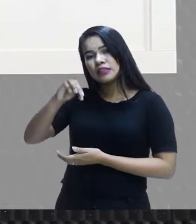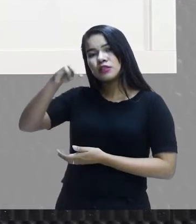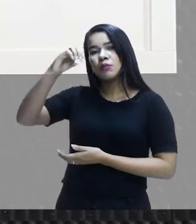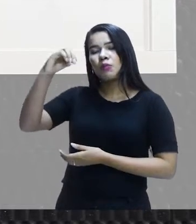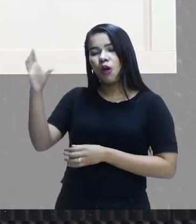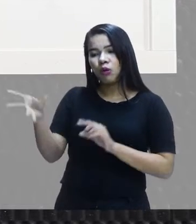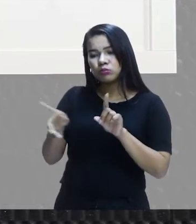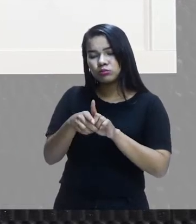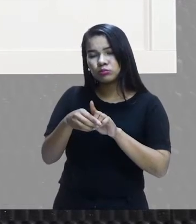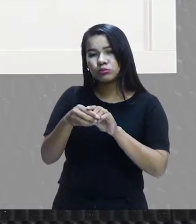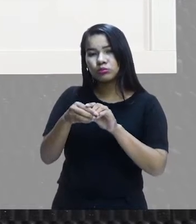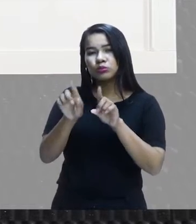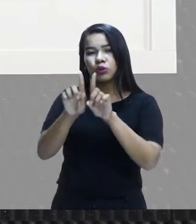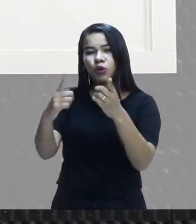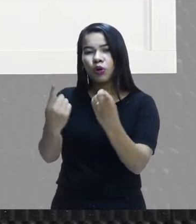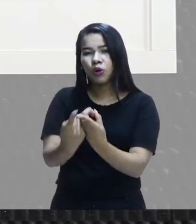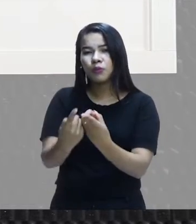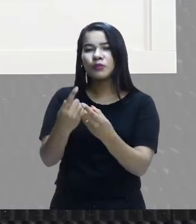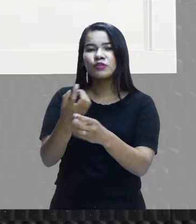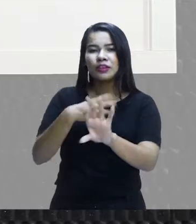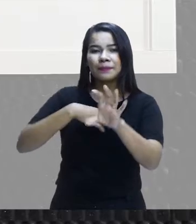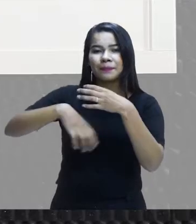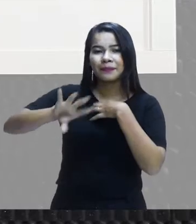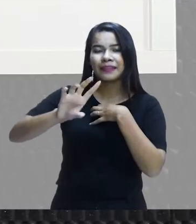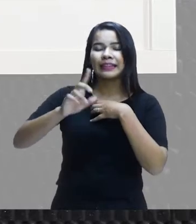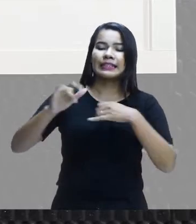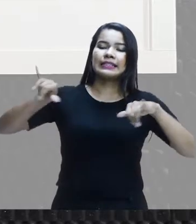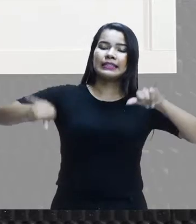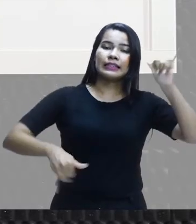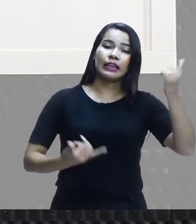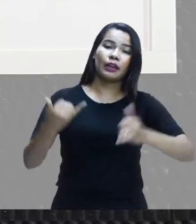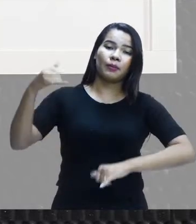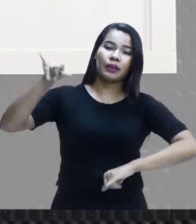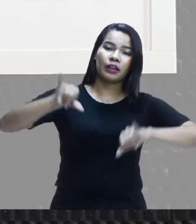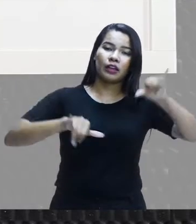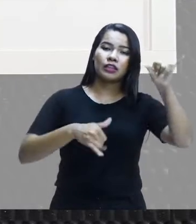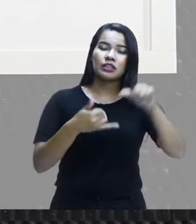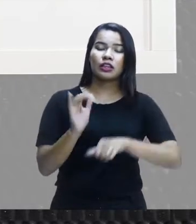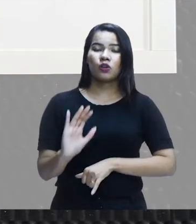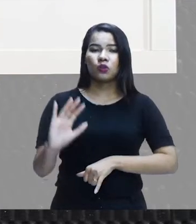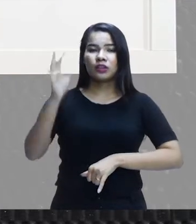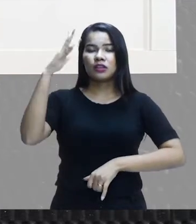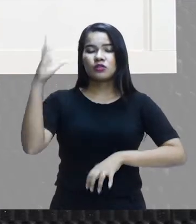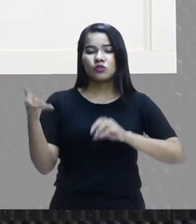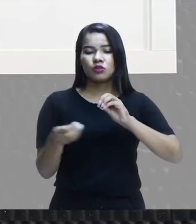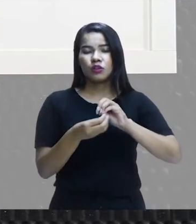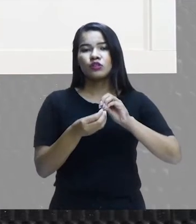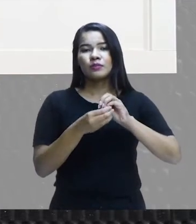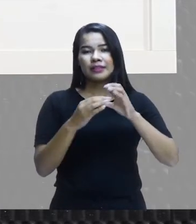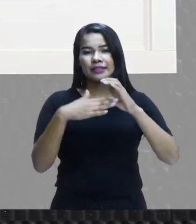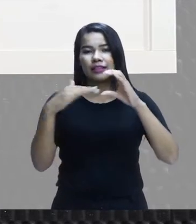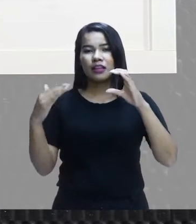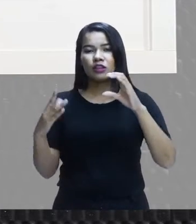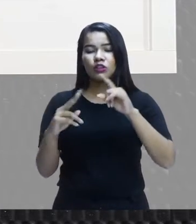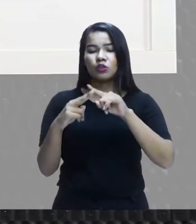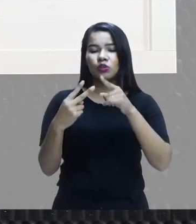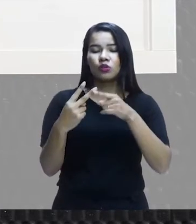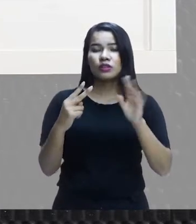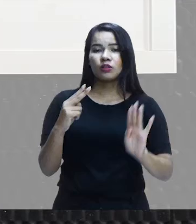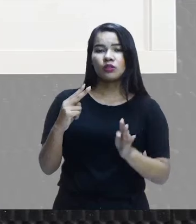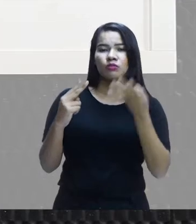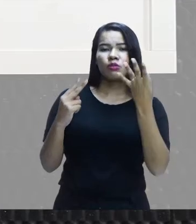que ocorrem no interior de uma célula. E o metabolismo, ele é classificado em dois momentos. Quais são eles?